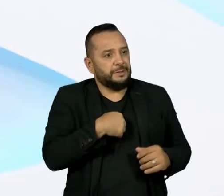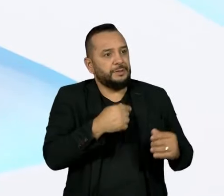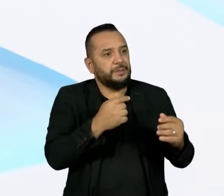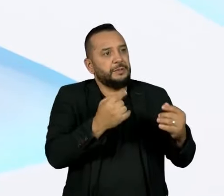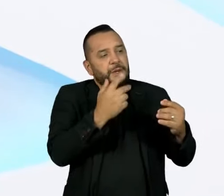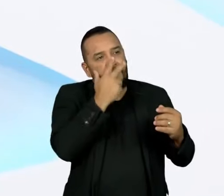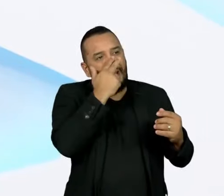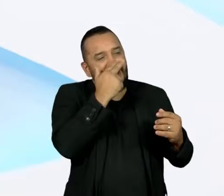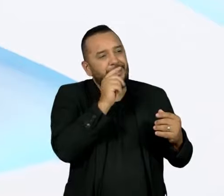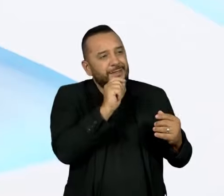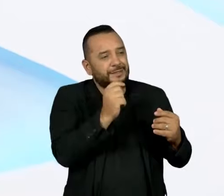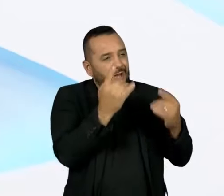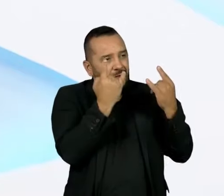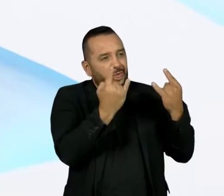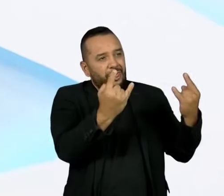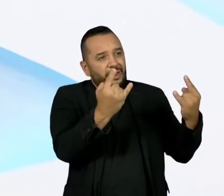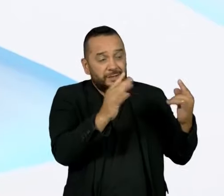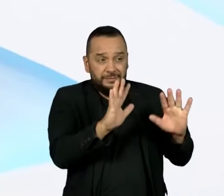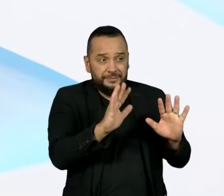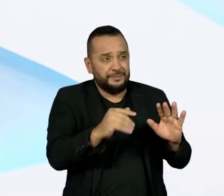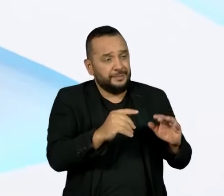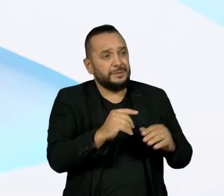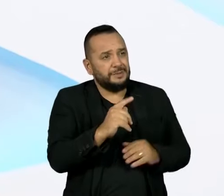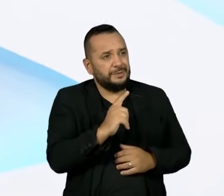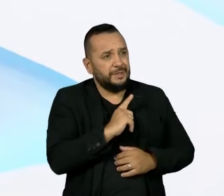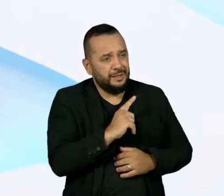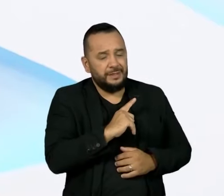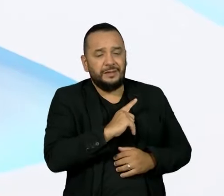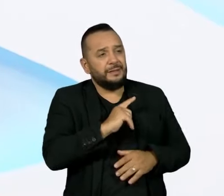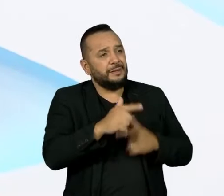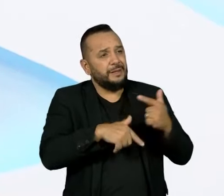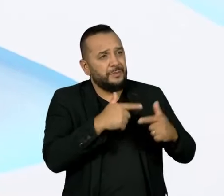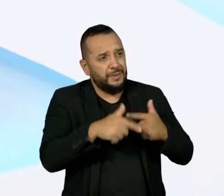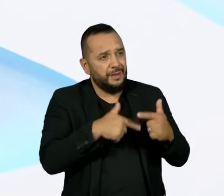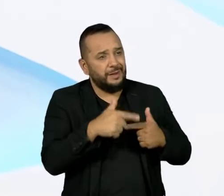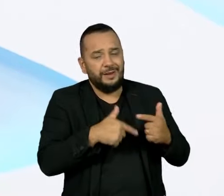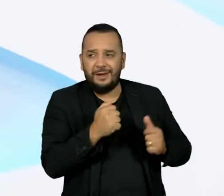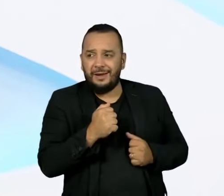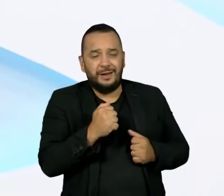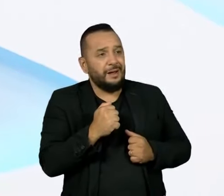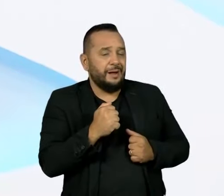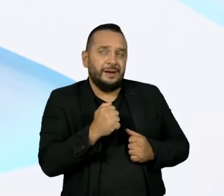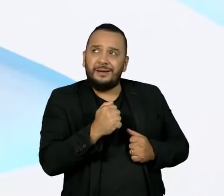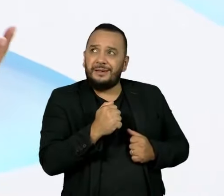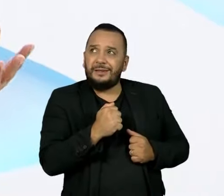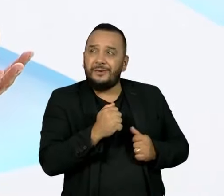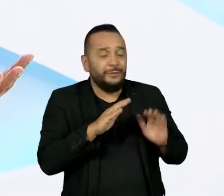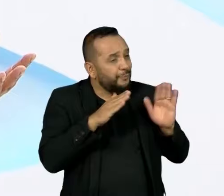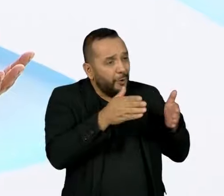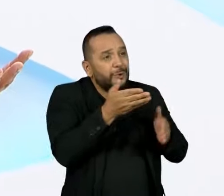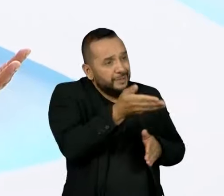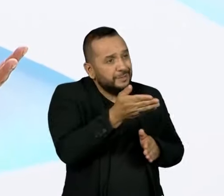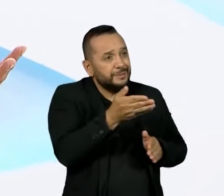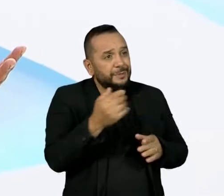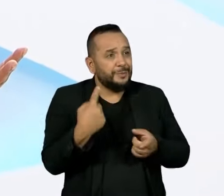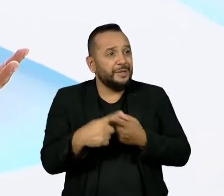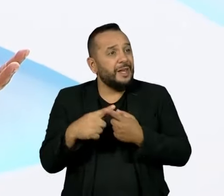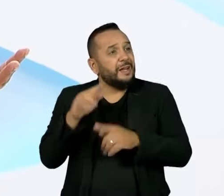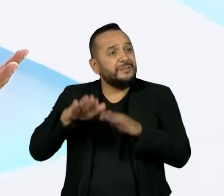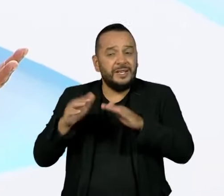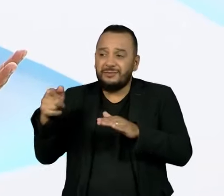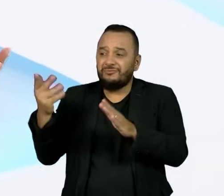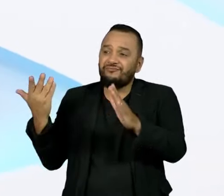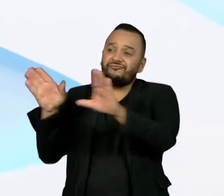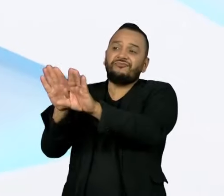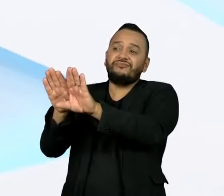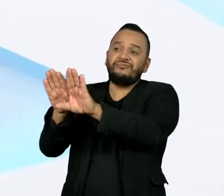pessoas, e às vezes uma porta fecha-se e uma grande, grande porta abre-se,